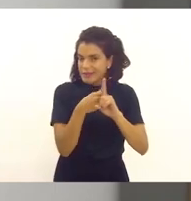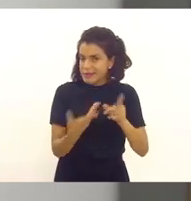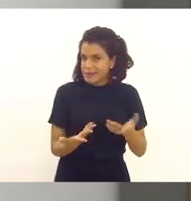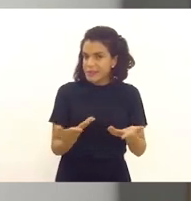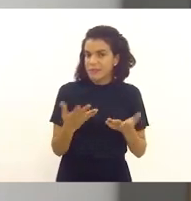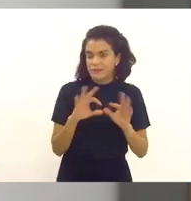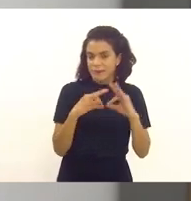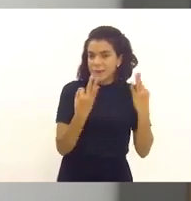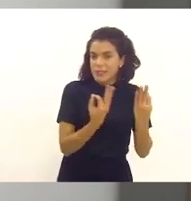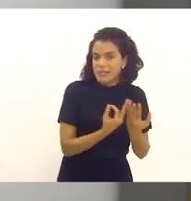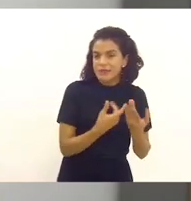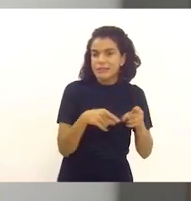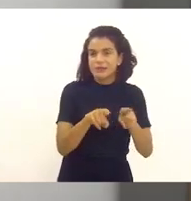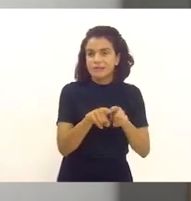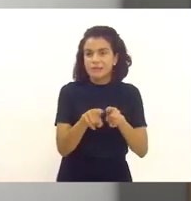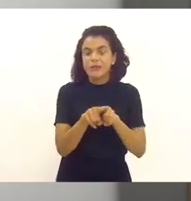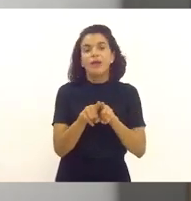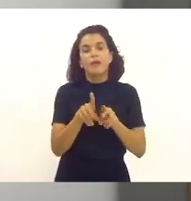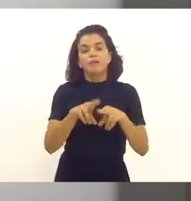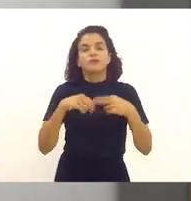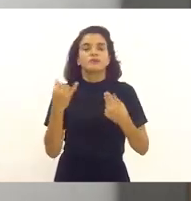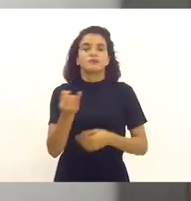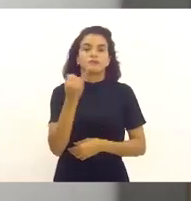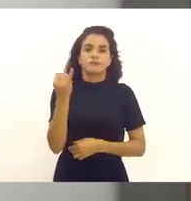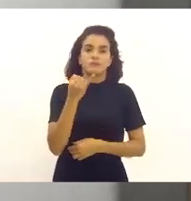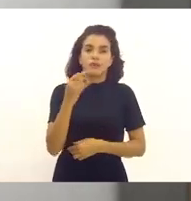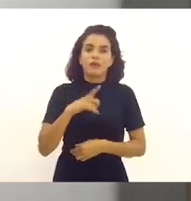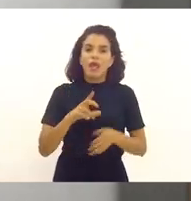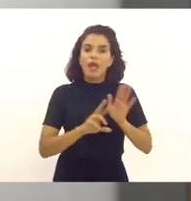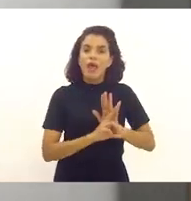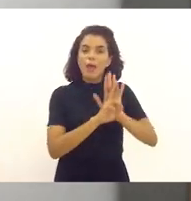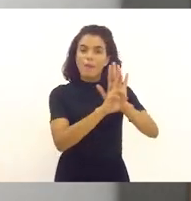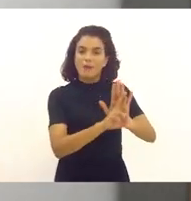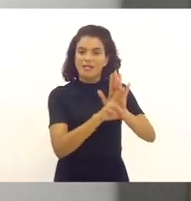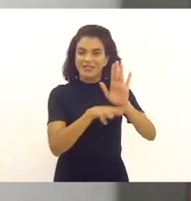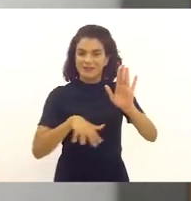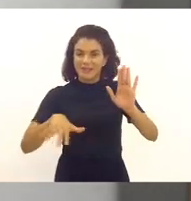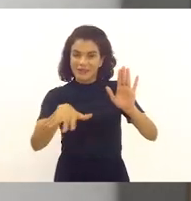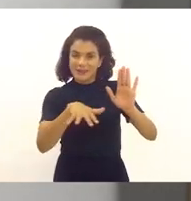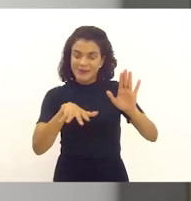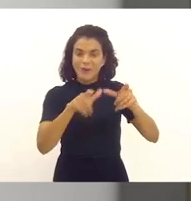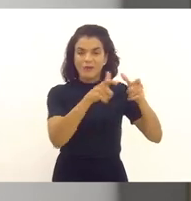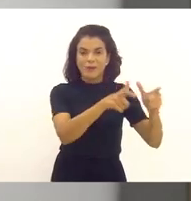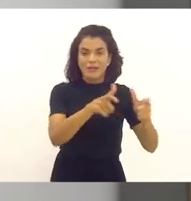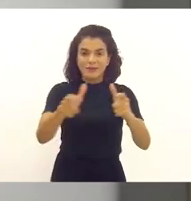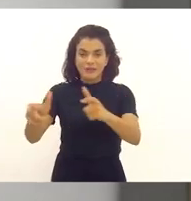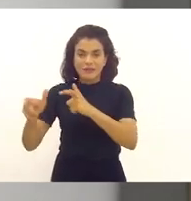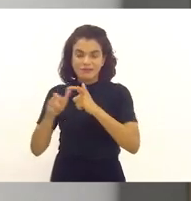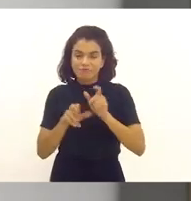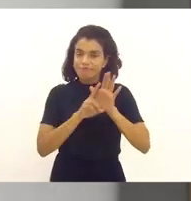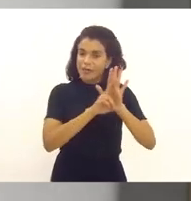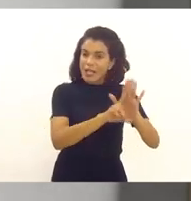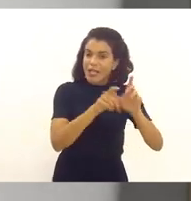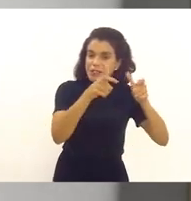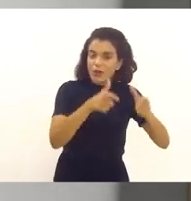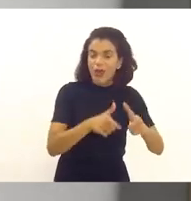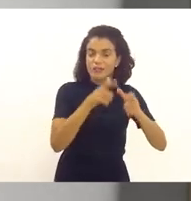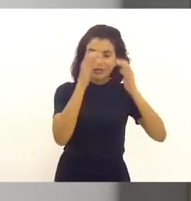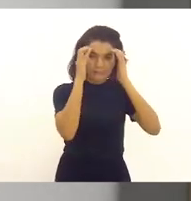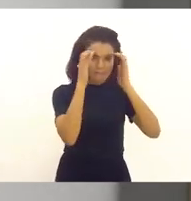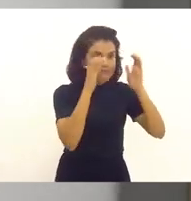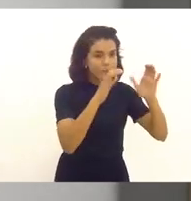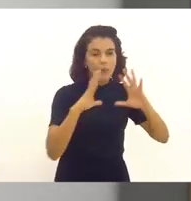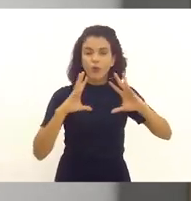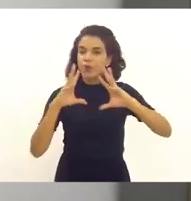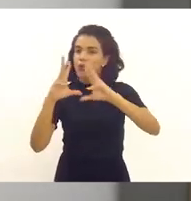por durante toda manhã e por isso que é tão importante ter representação desses espaços que esses espaços sejam respeitados por todo